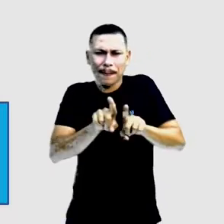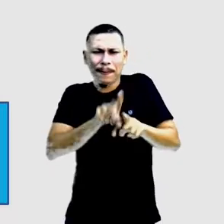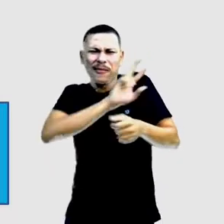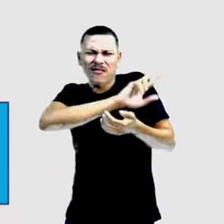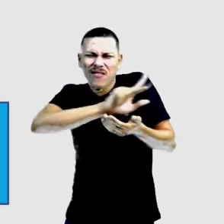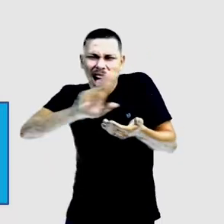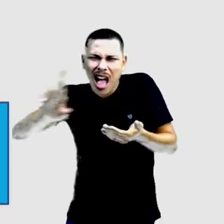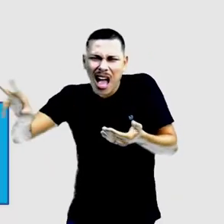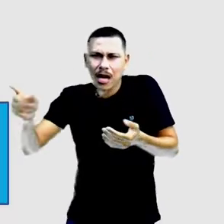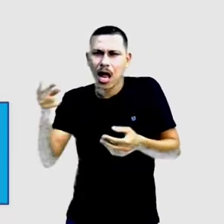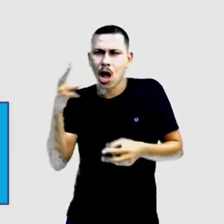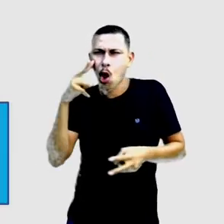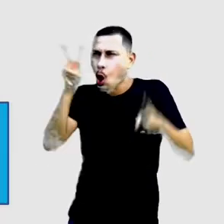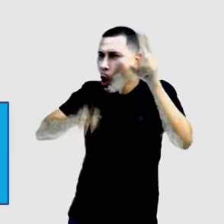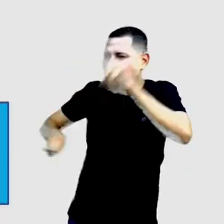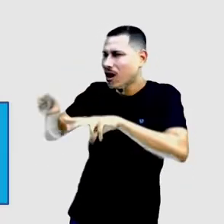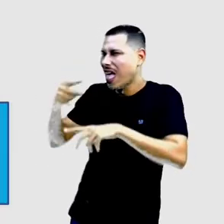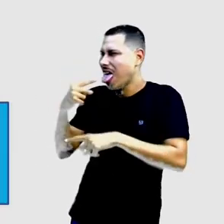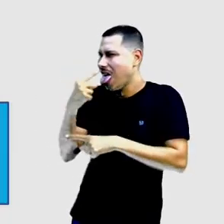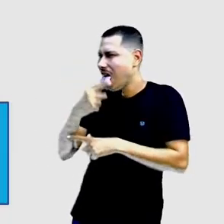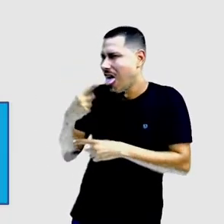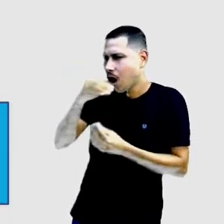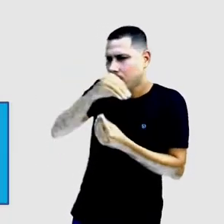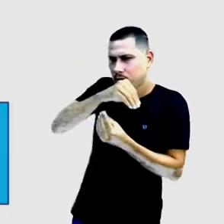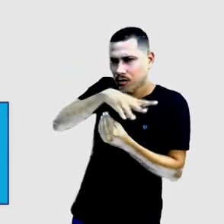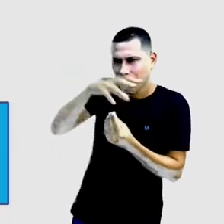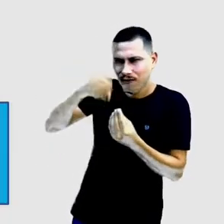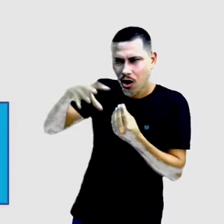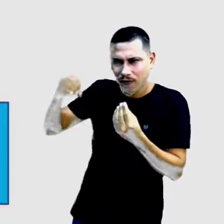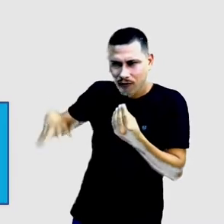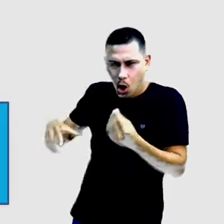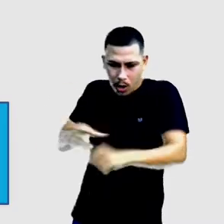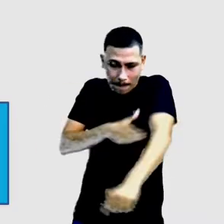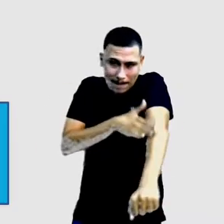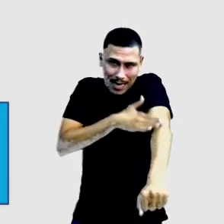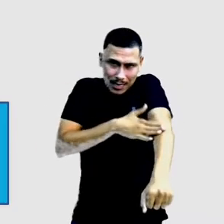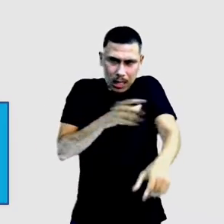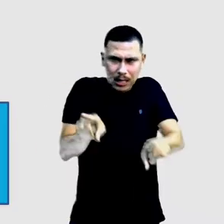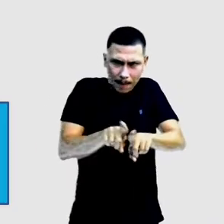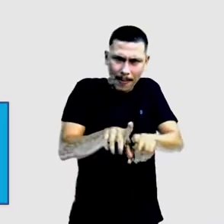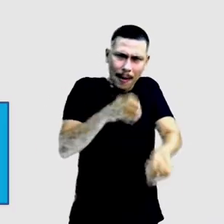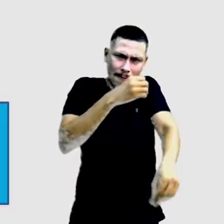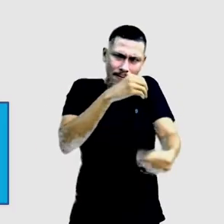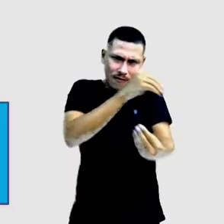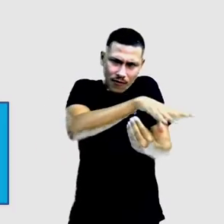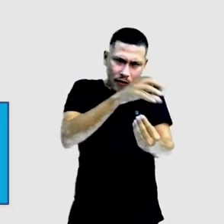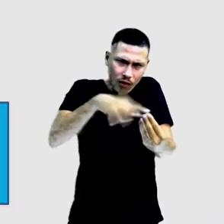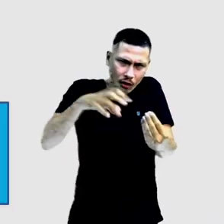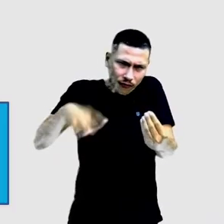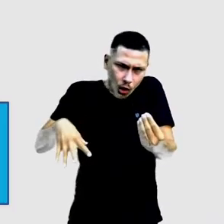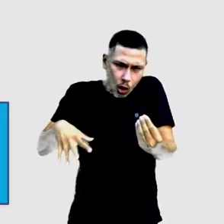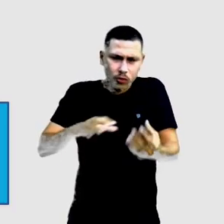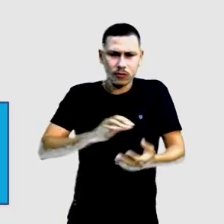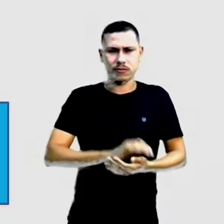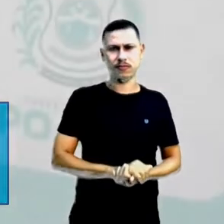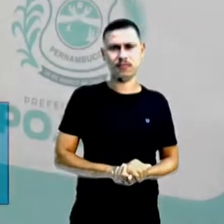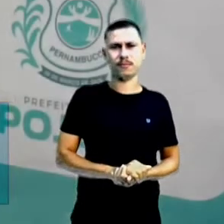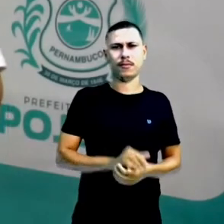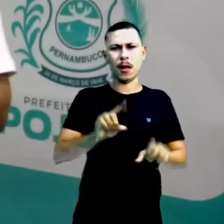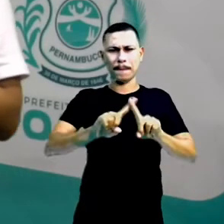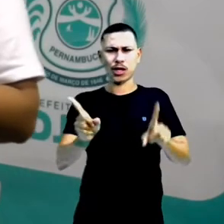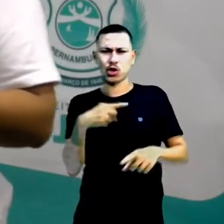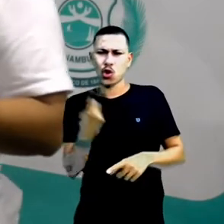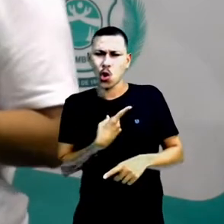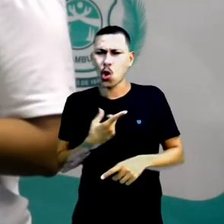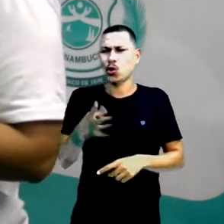entre outras Olha só está língua com fungo a pele né com apresentação de pano branco que tem outros nomes né científico